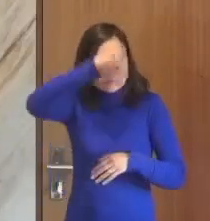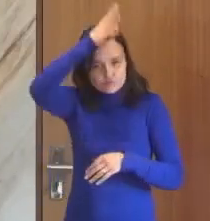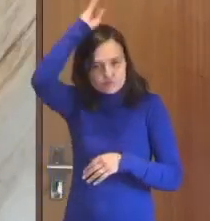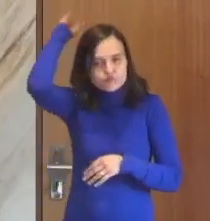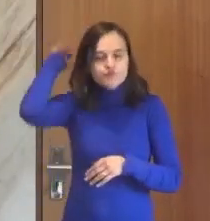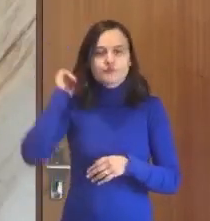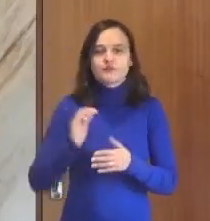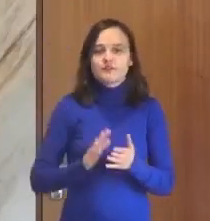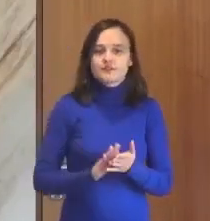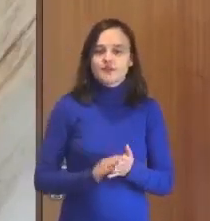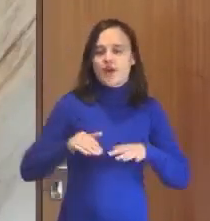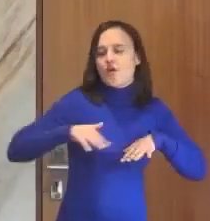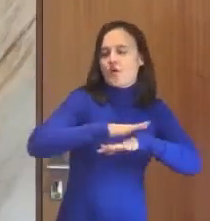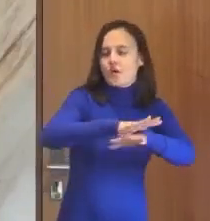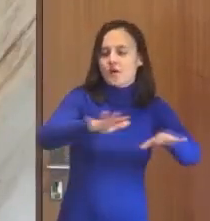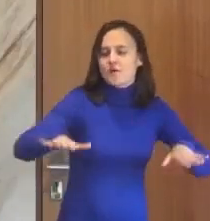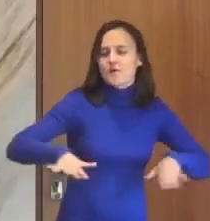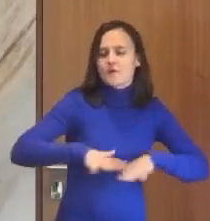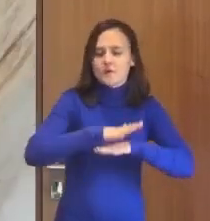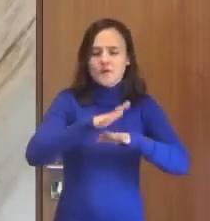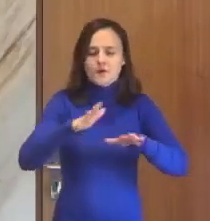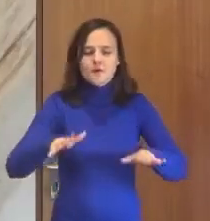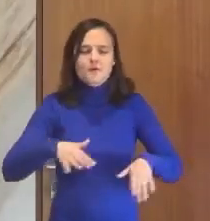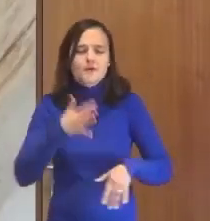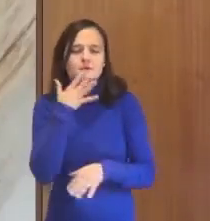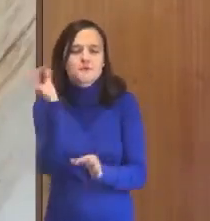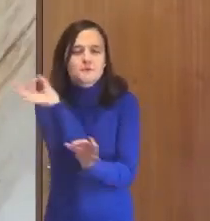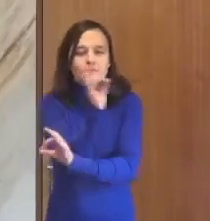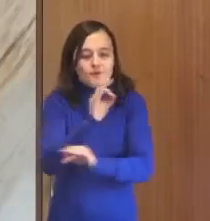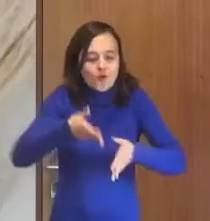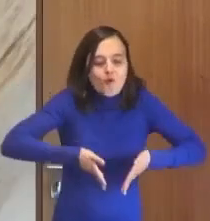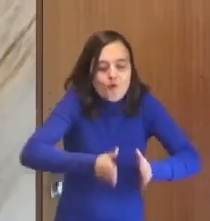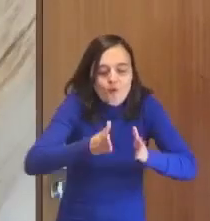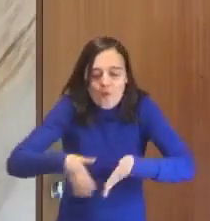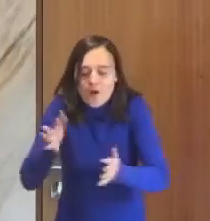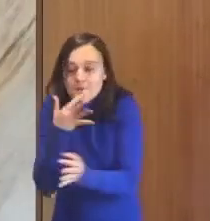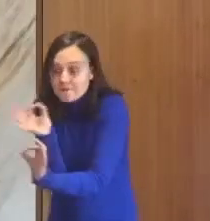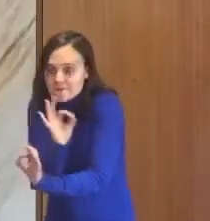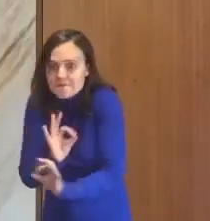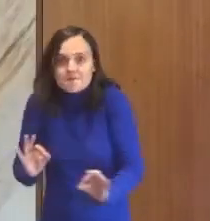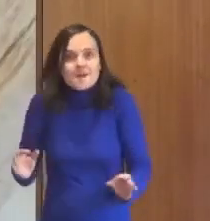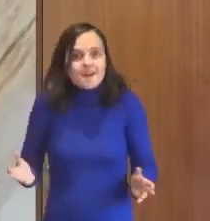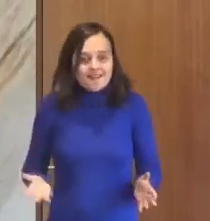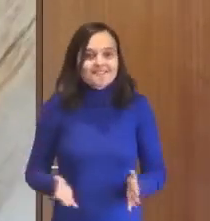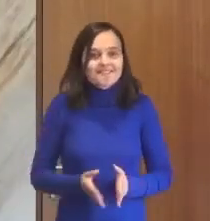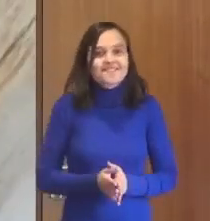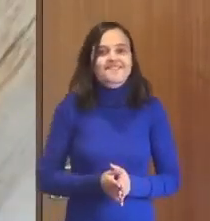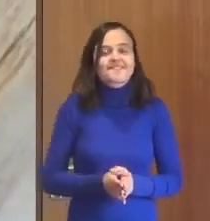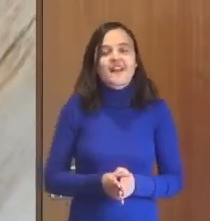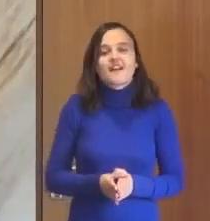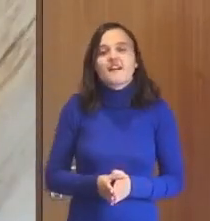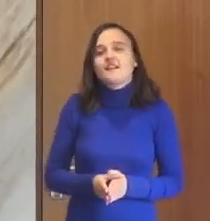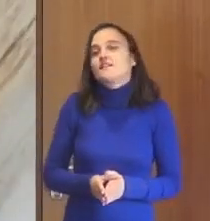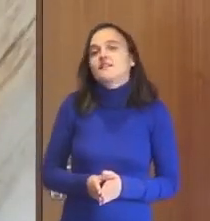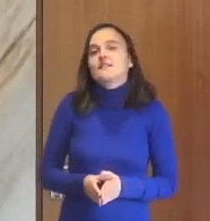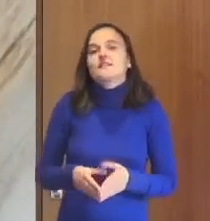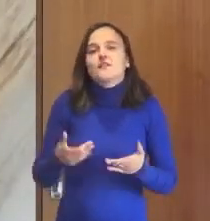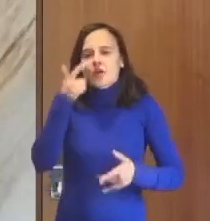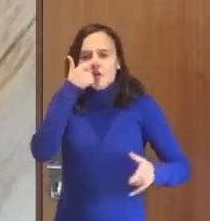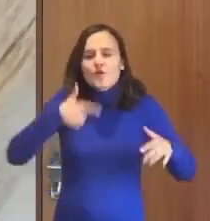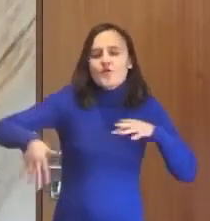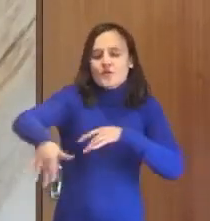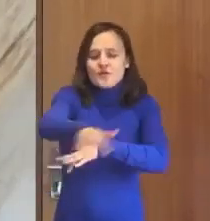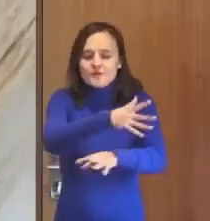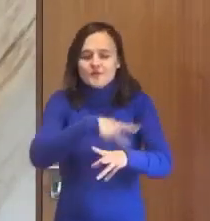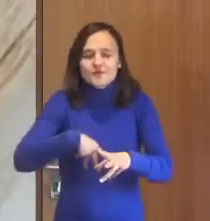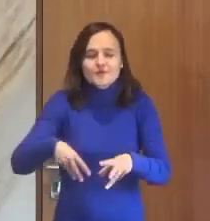uma extraordinária praia fluvial, quando quiserem, ruelas encantadoras e uma população que com